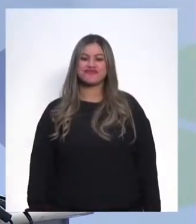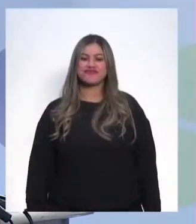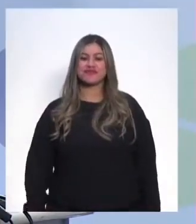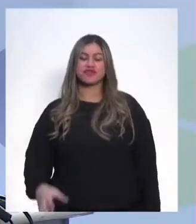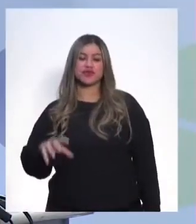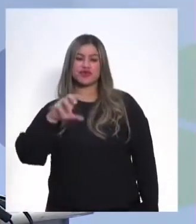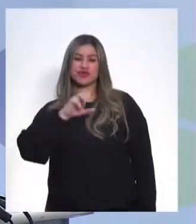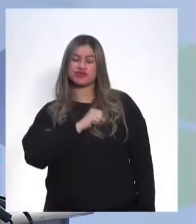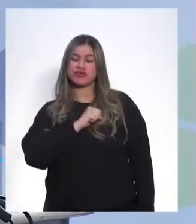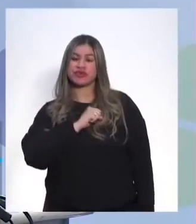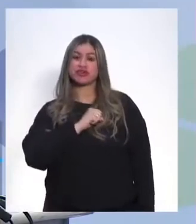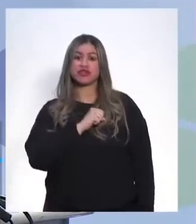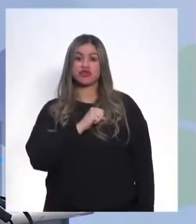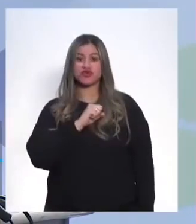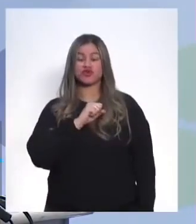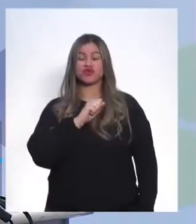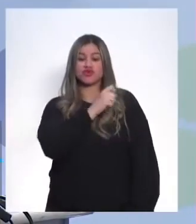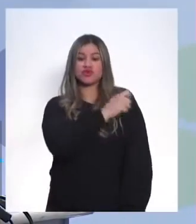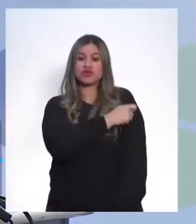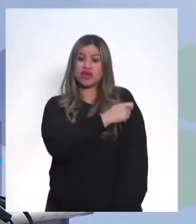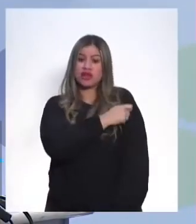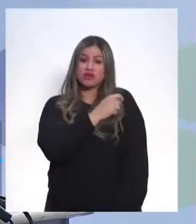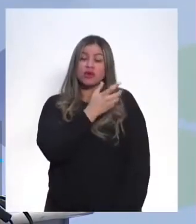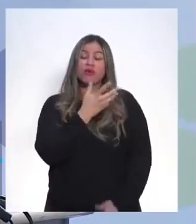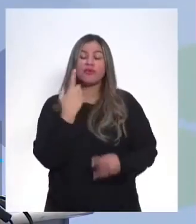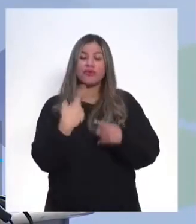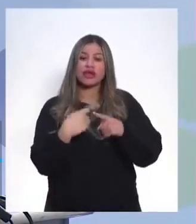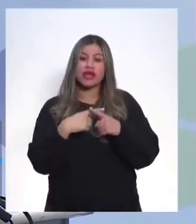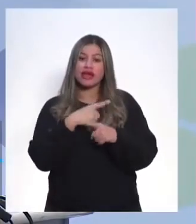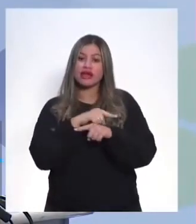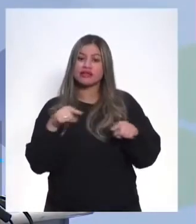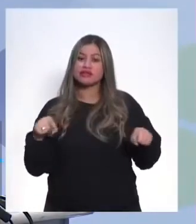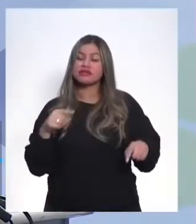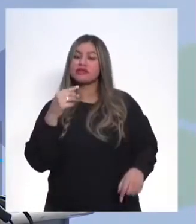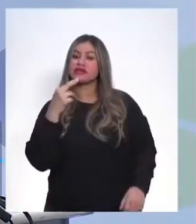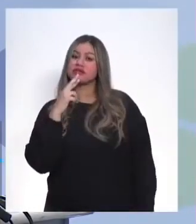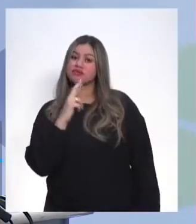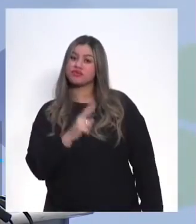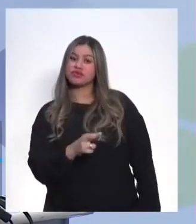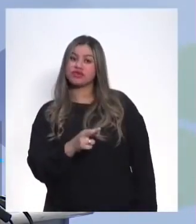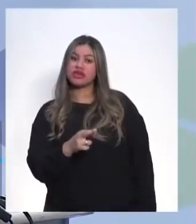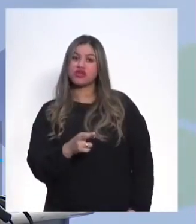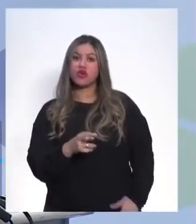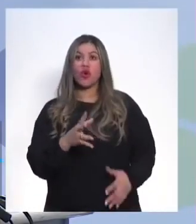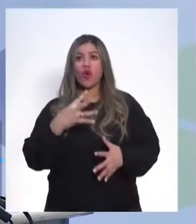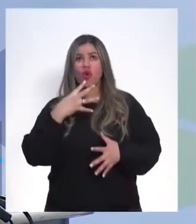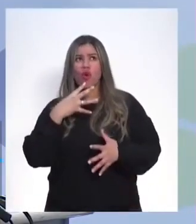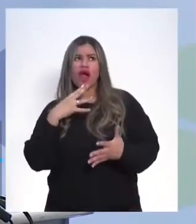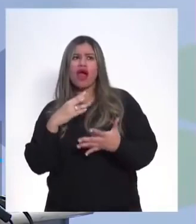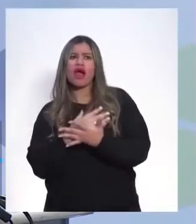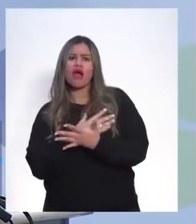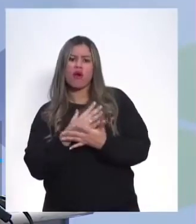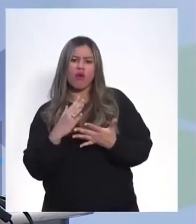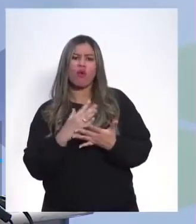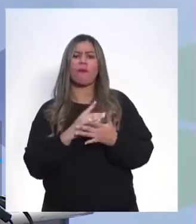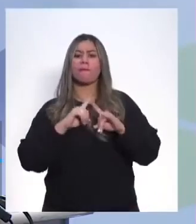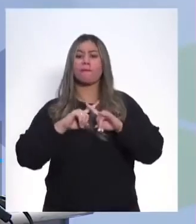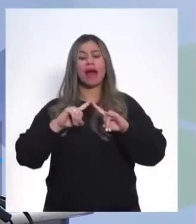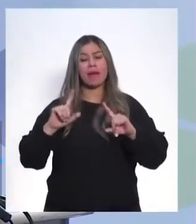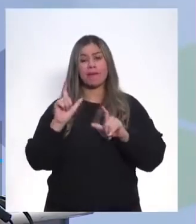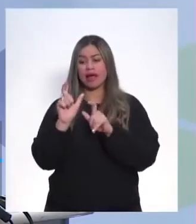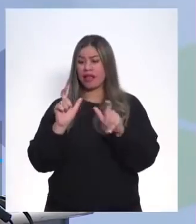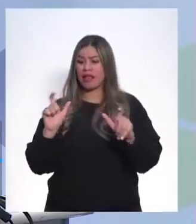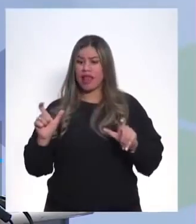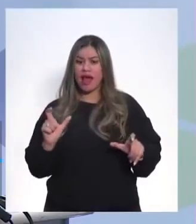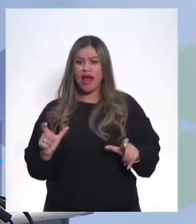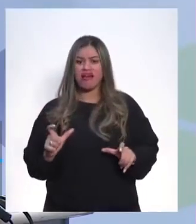colocando que eles reconhecem algumas palavras, mas obviamente eles não usam todas, né? Eles usam mais o quê? As gírias aí, que foi até